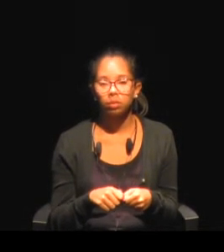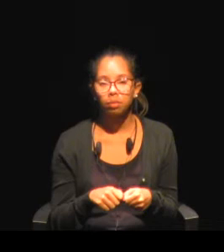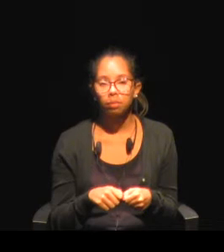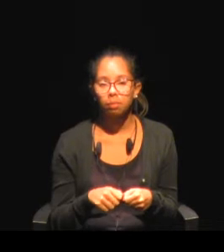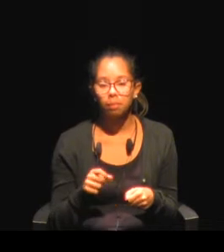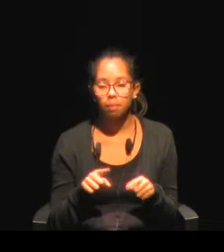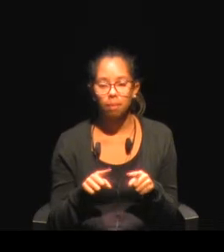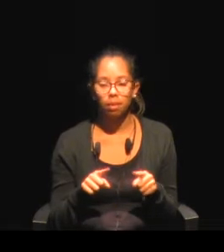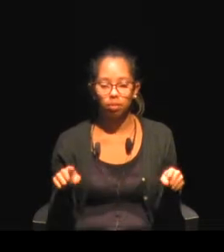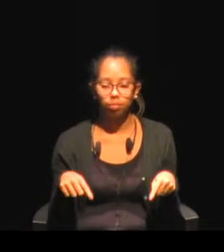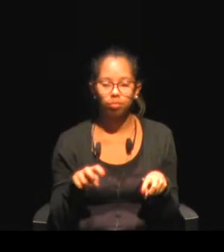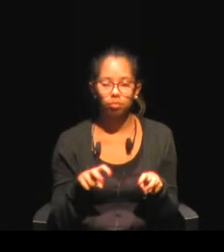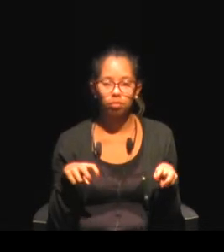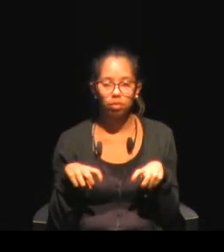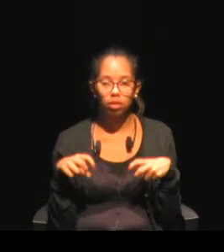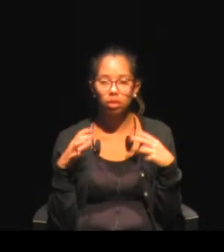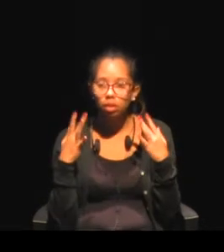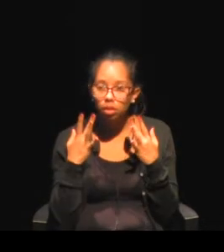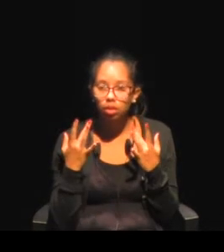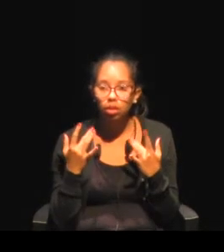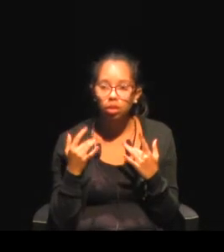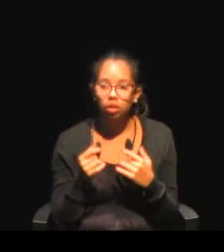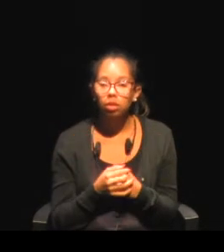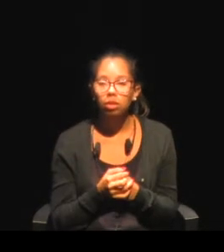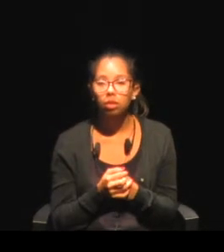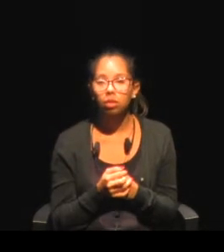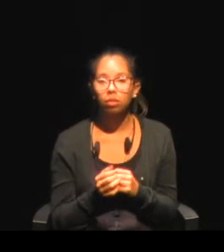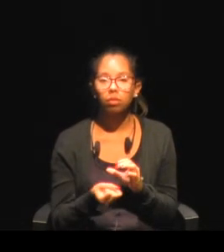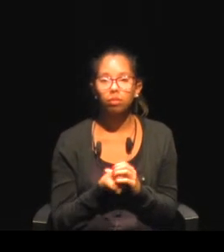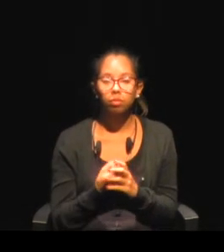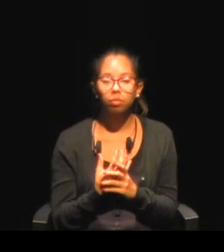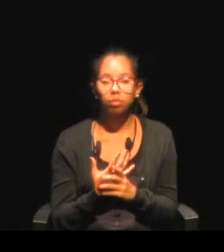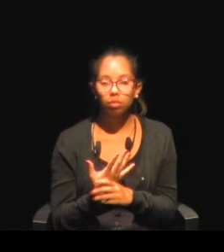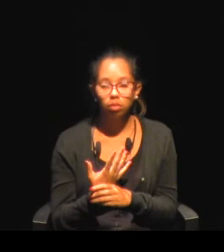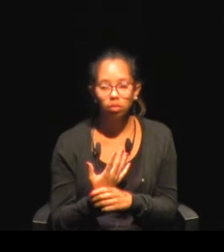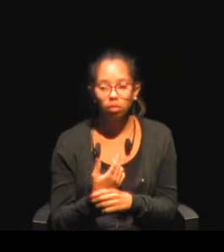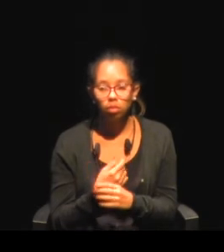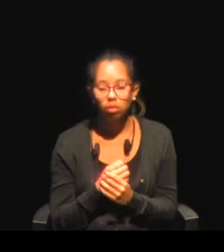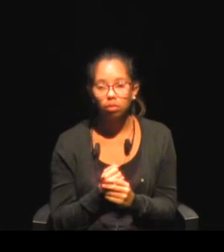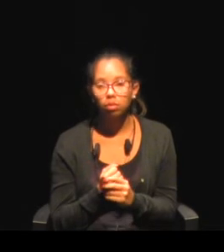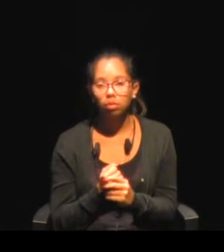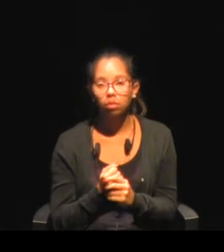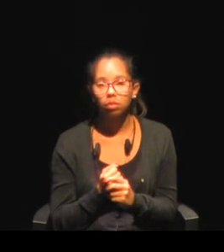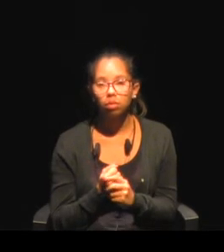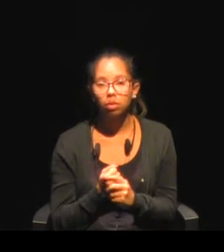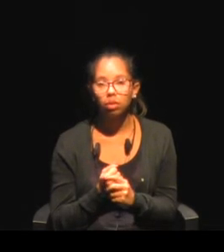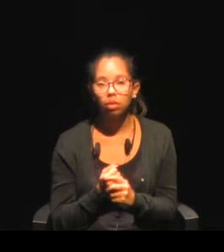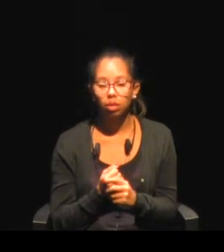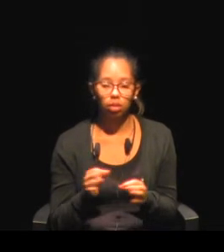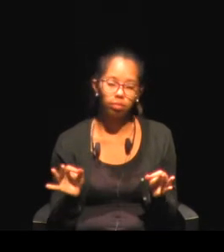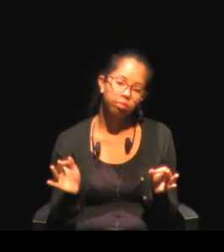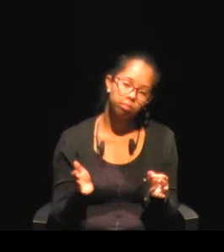para a forma desse auditório ser resultante exatamente desse tipo de prospecção, né, do solo